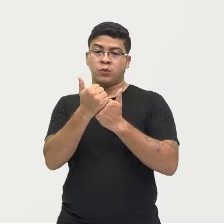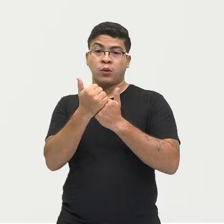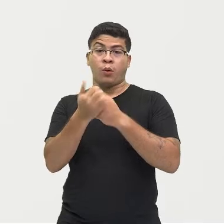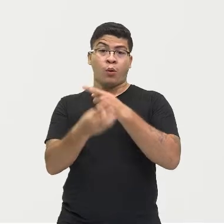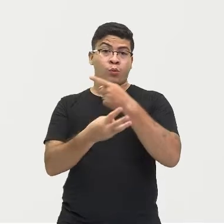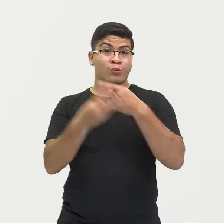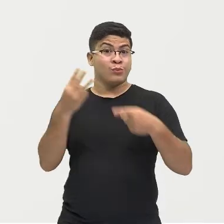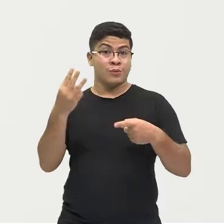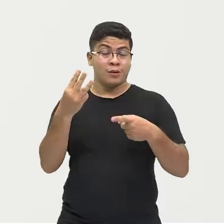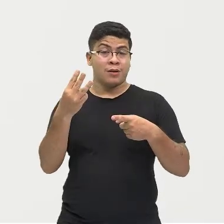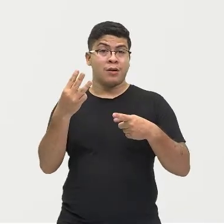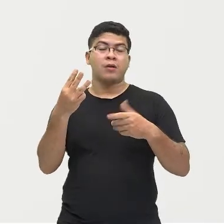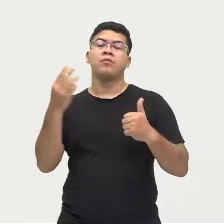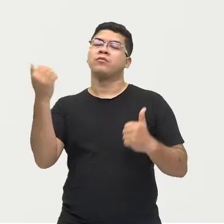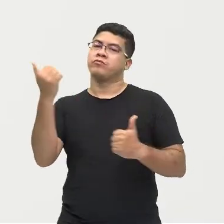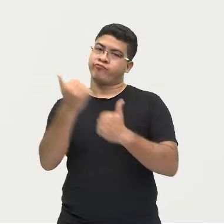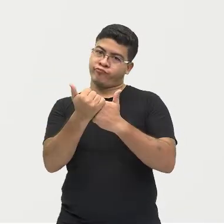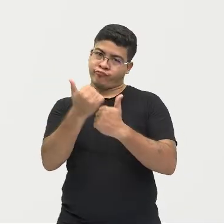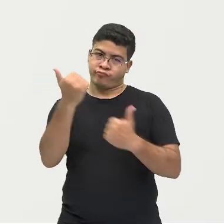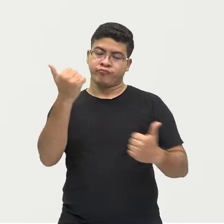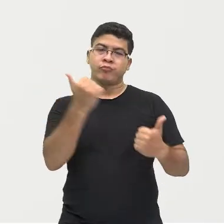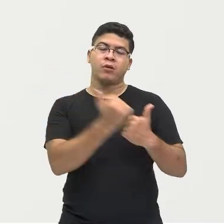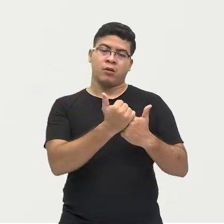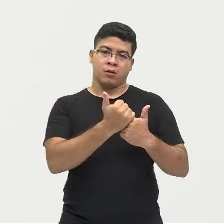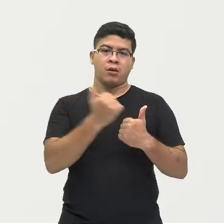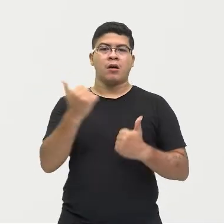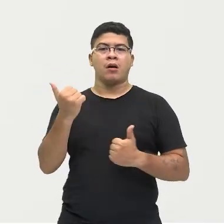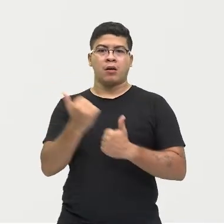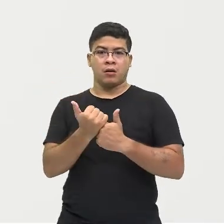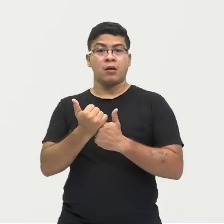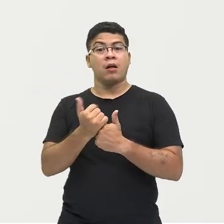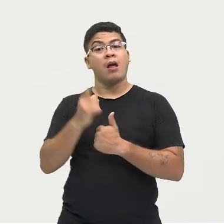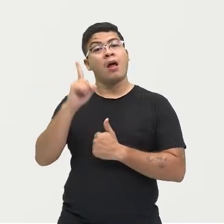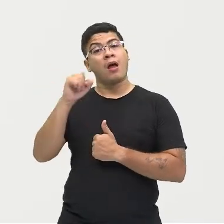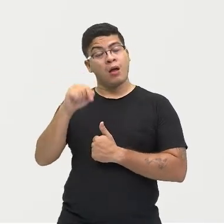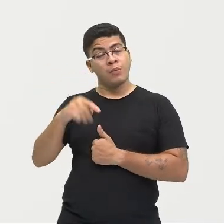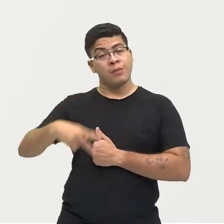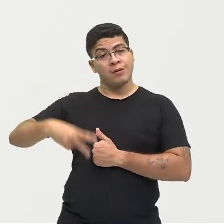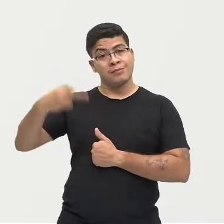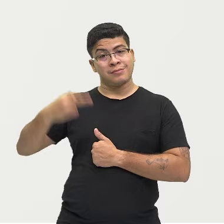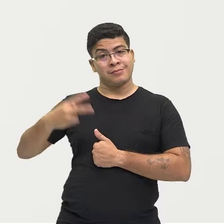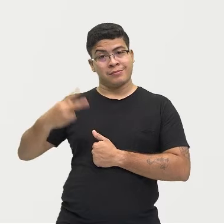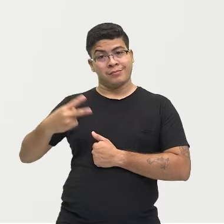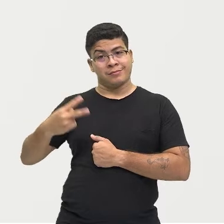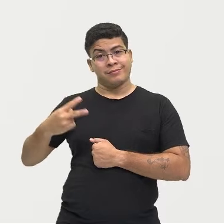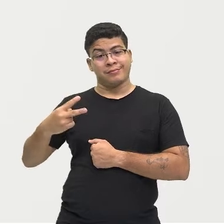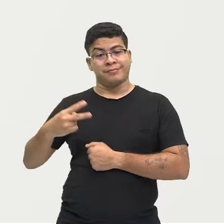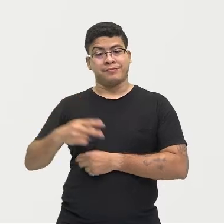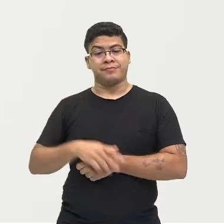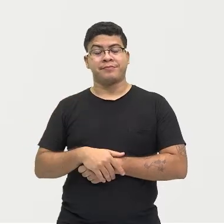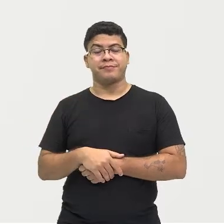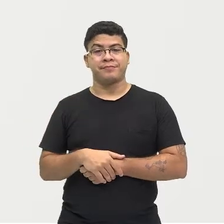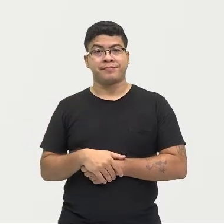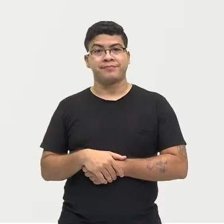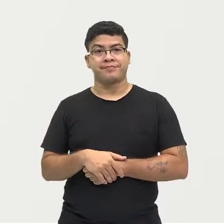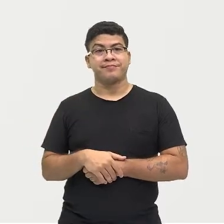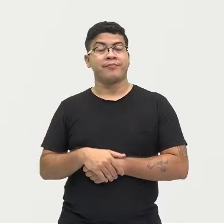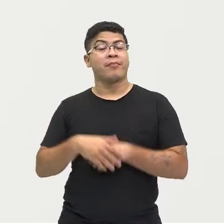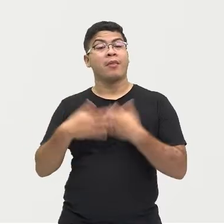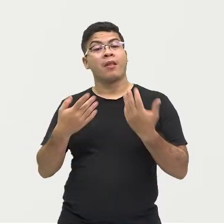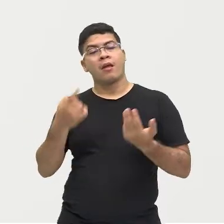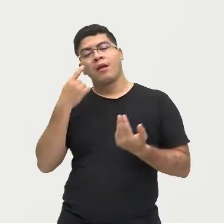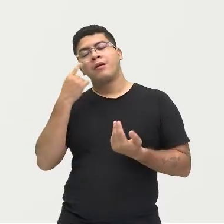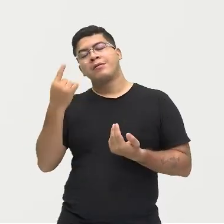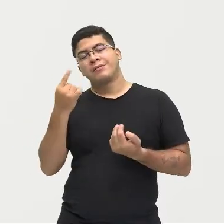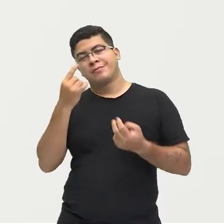3 hidrogênios foram substituídos. Ela é uma amina que ela foi substituída 3 vezes aí, certo? Então vamos ver